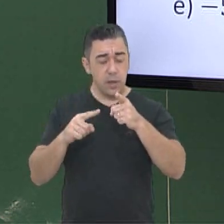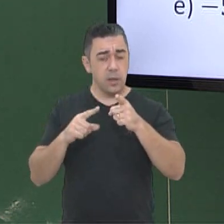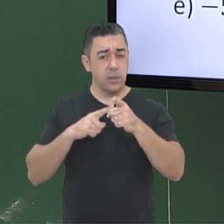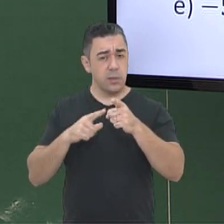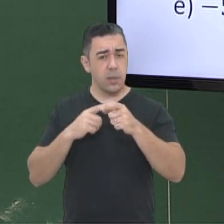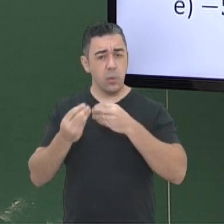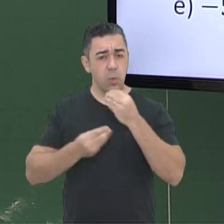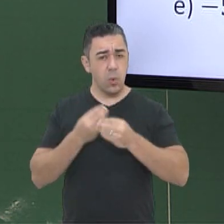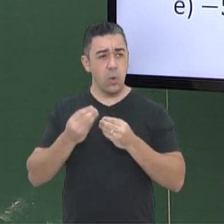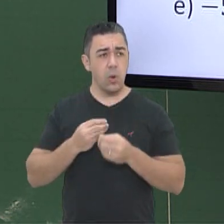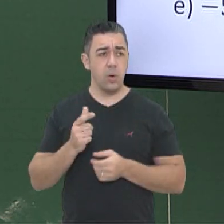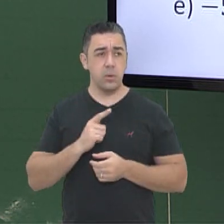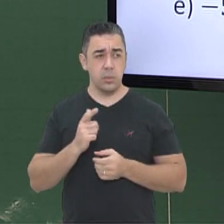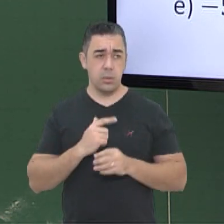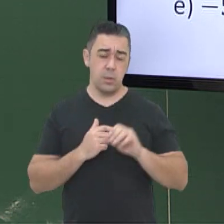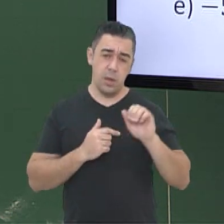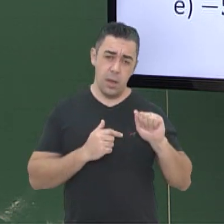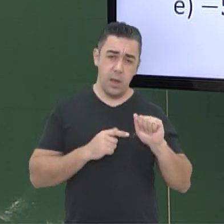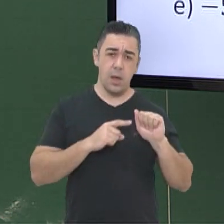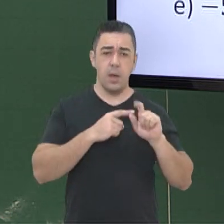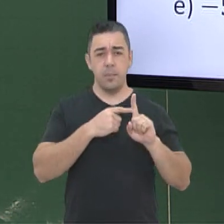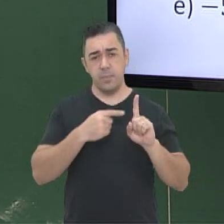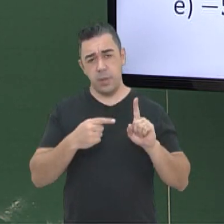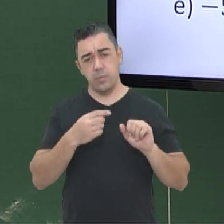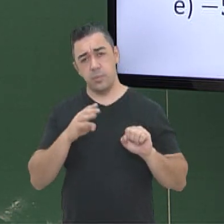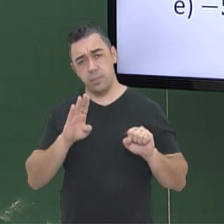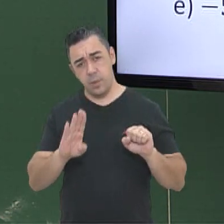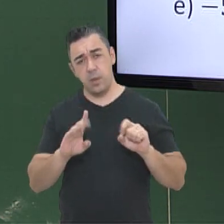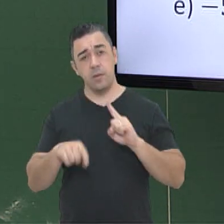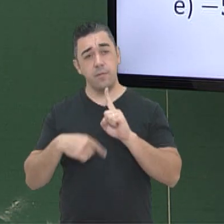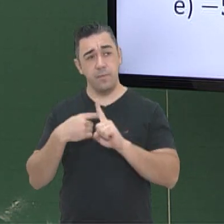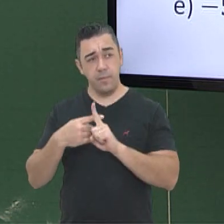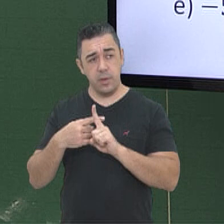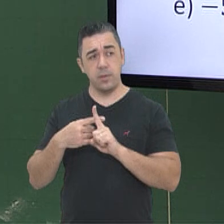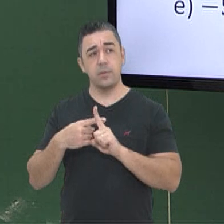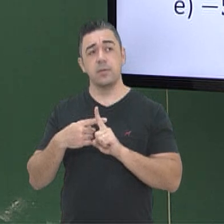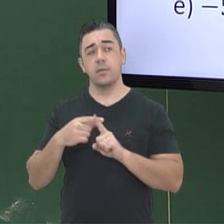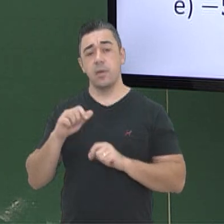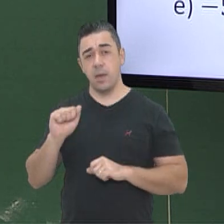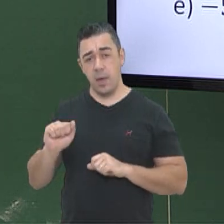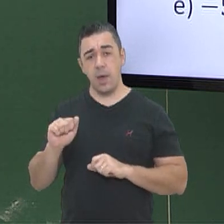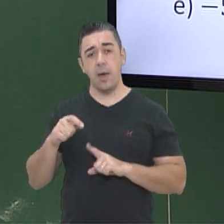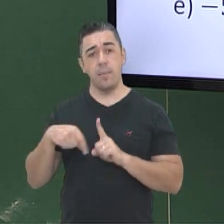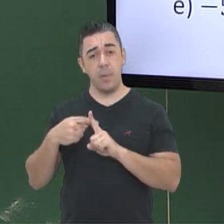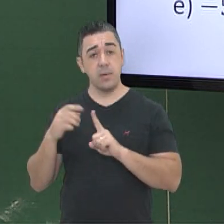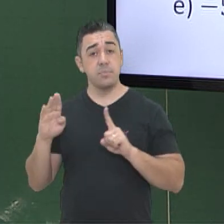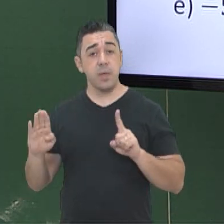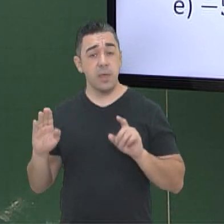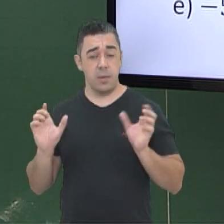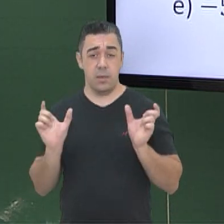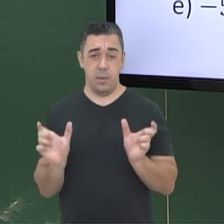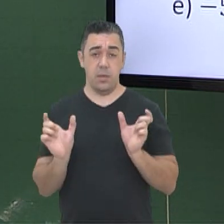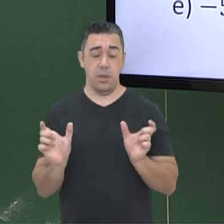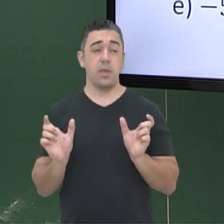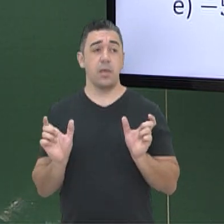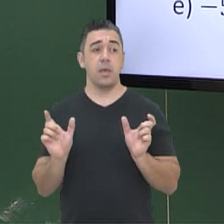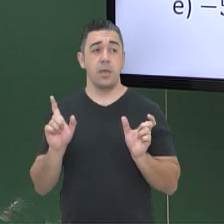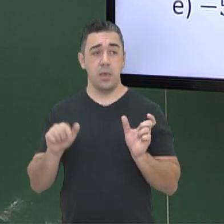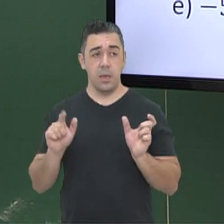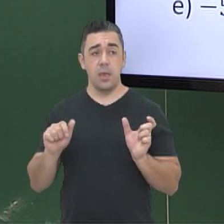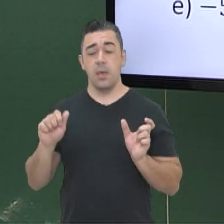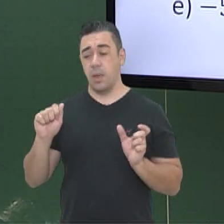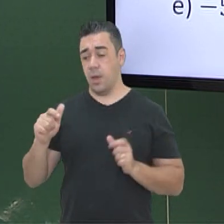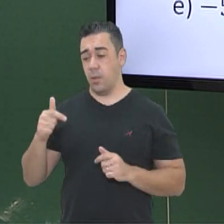lembra? Eu fico com A menos B vezes A mais B. E isso é o quê? Isso é A